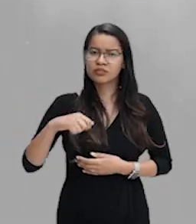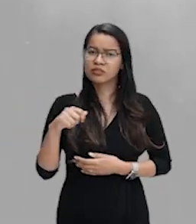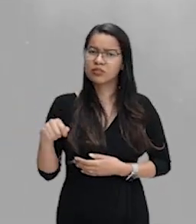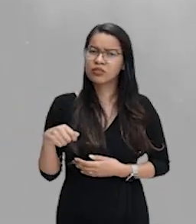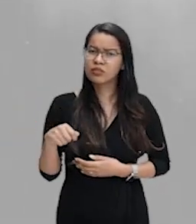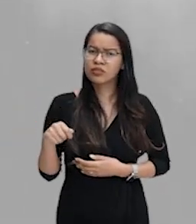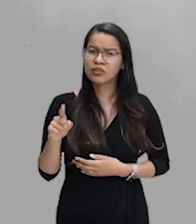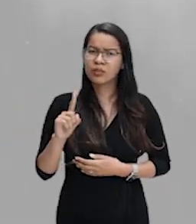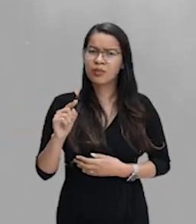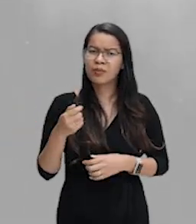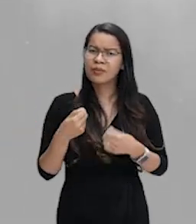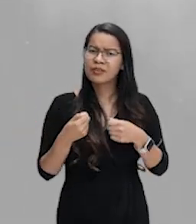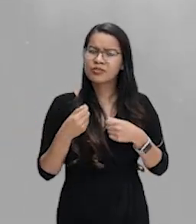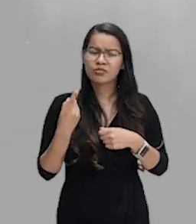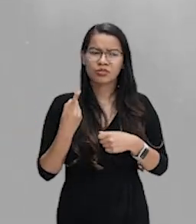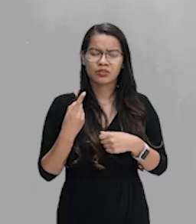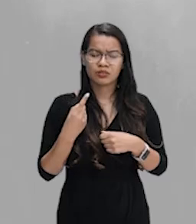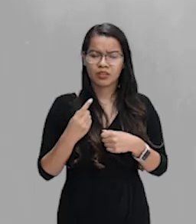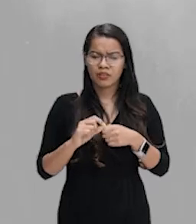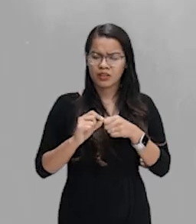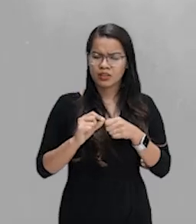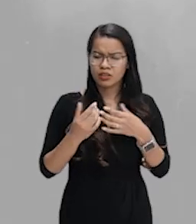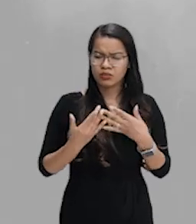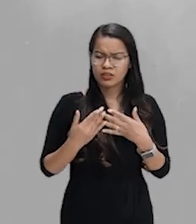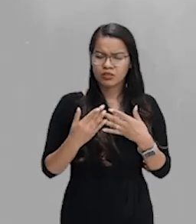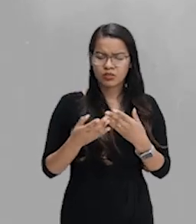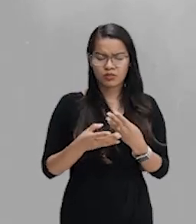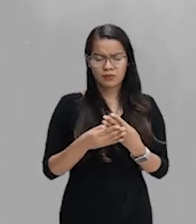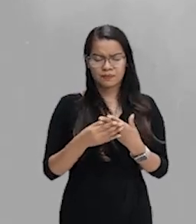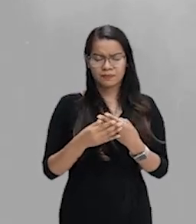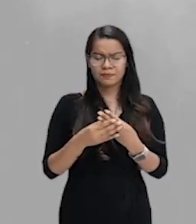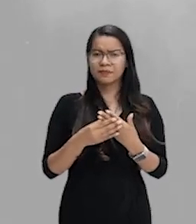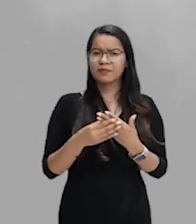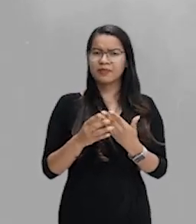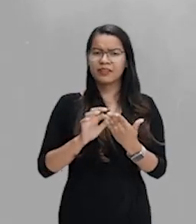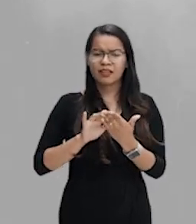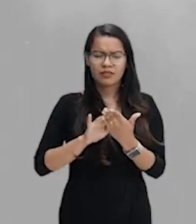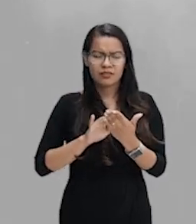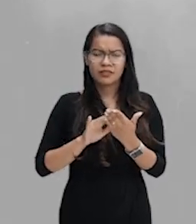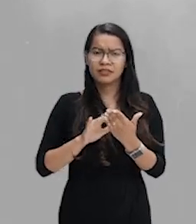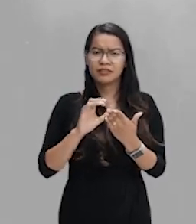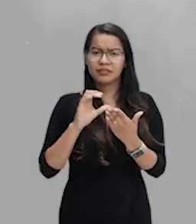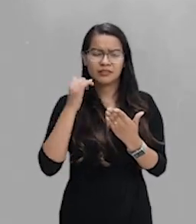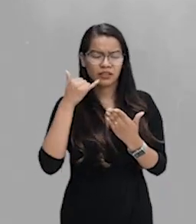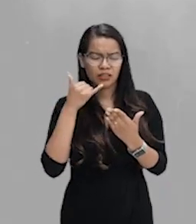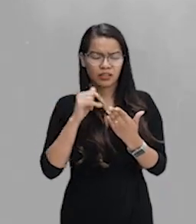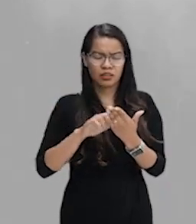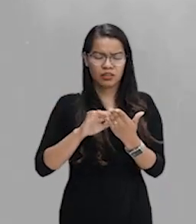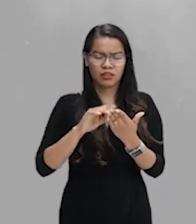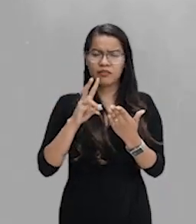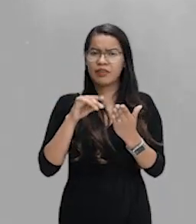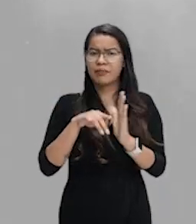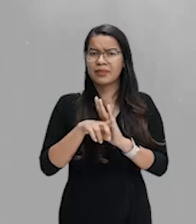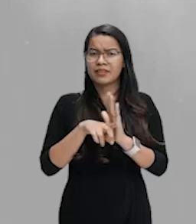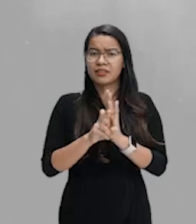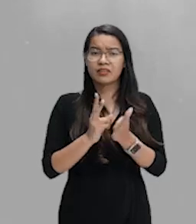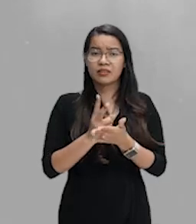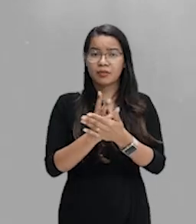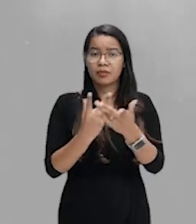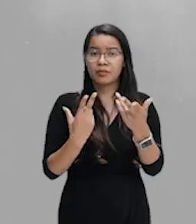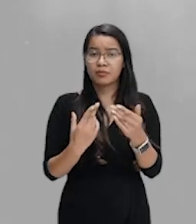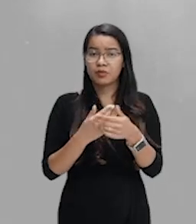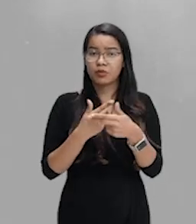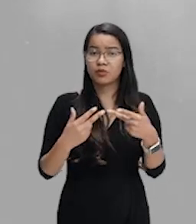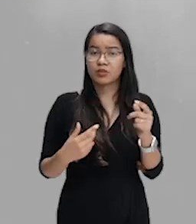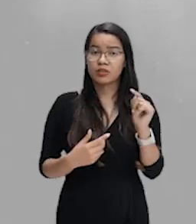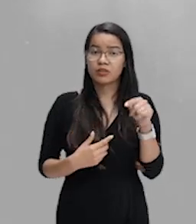está nas redes sociais com o teu celular, quando você se dá conta, você está numa área que você nunca experimentou, ou vai pesquisar sempre a mesma coisa.